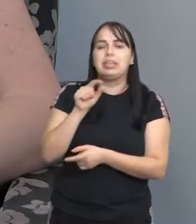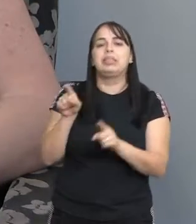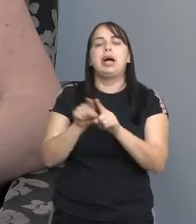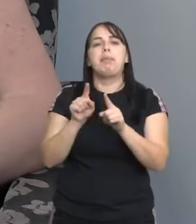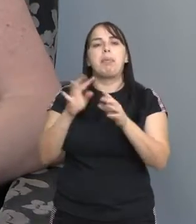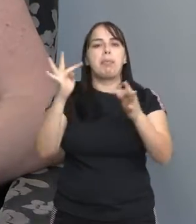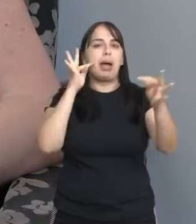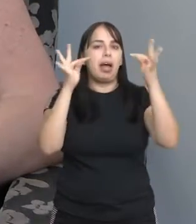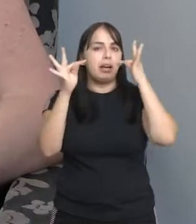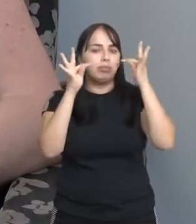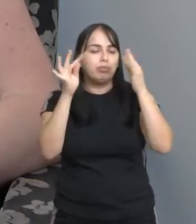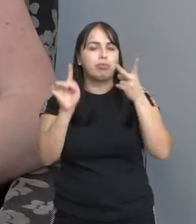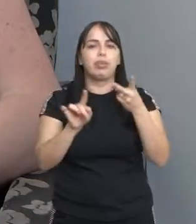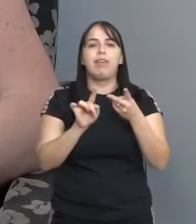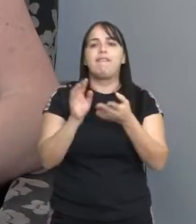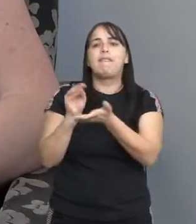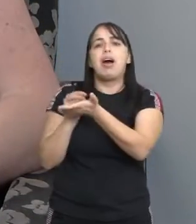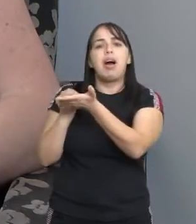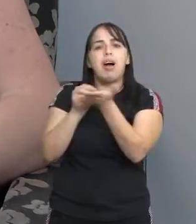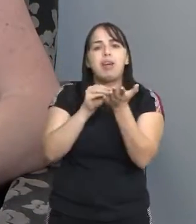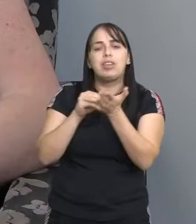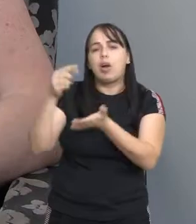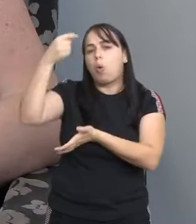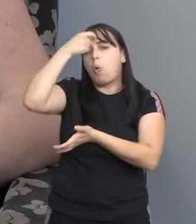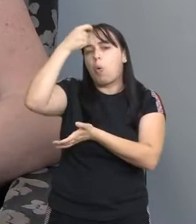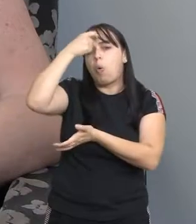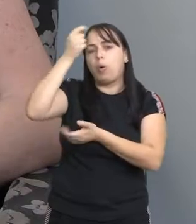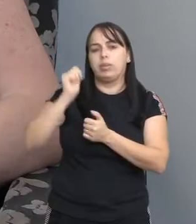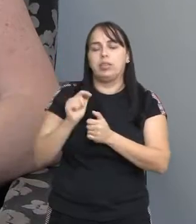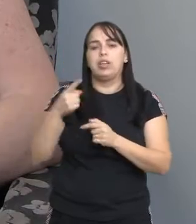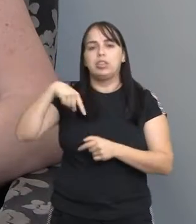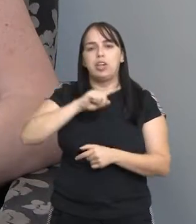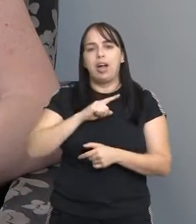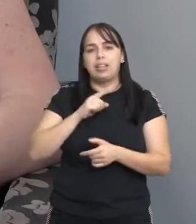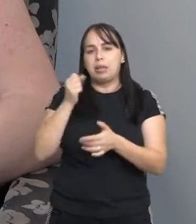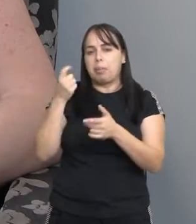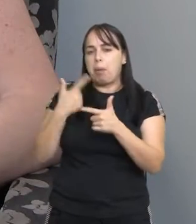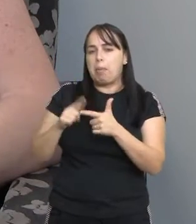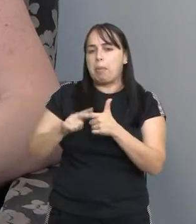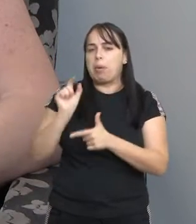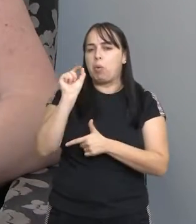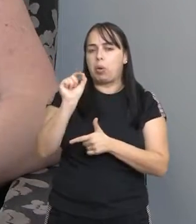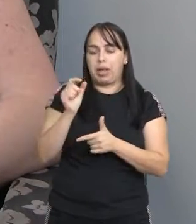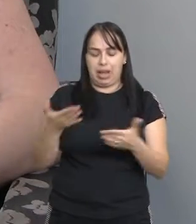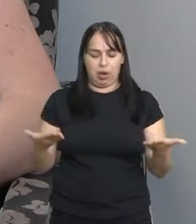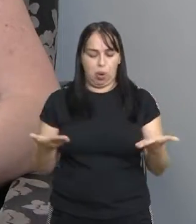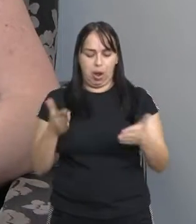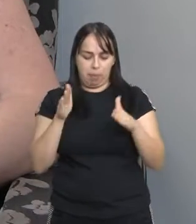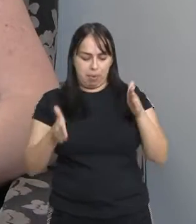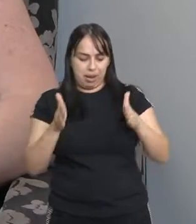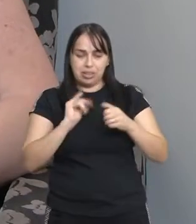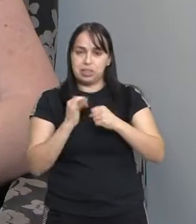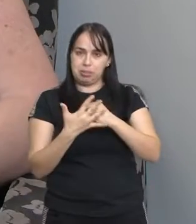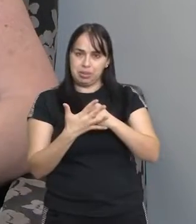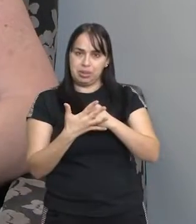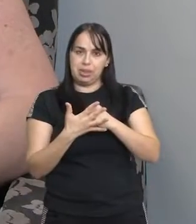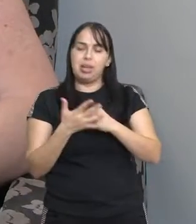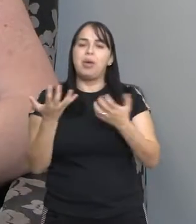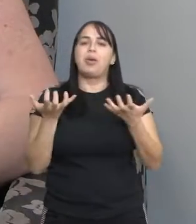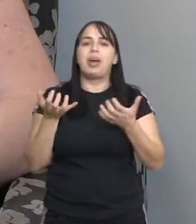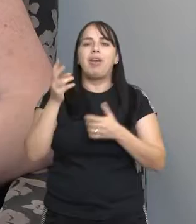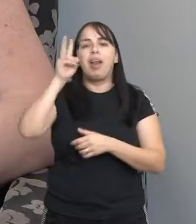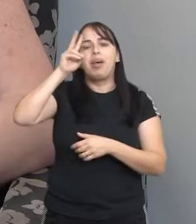as terapeutas. Eu acho que o que a gente está enfrentando, principalmente com a pandemia, que é um ponto que eu